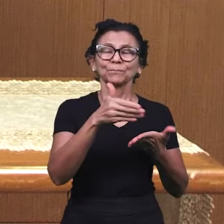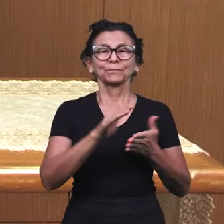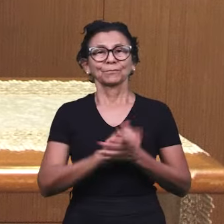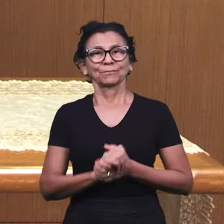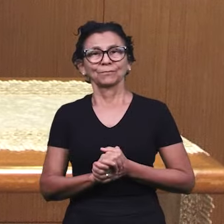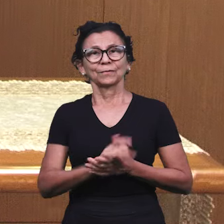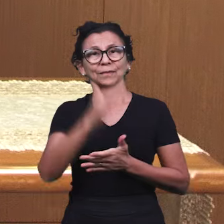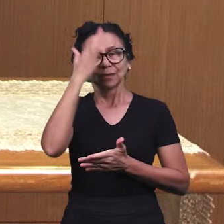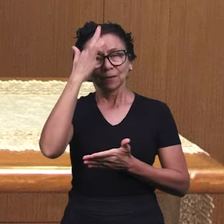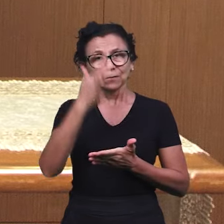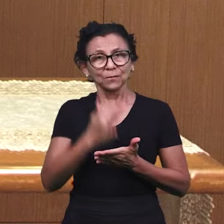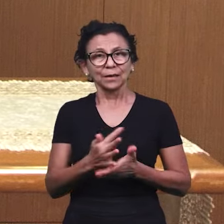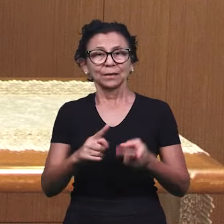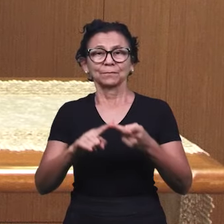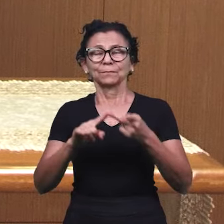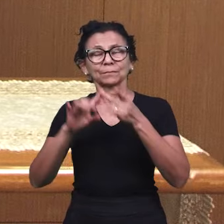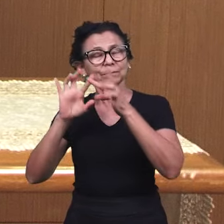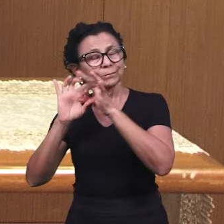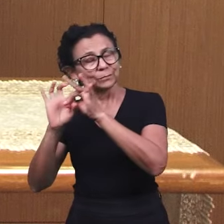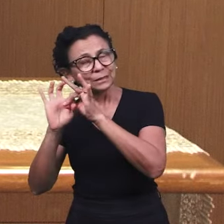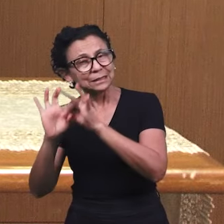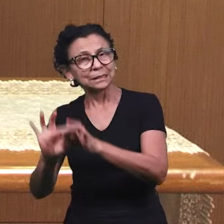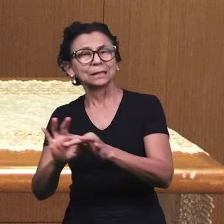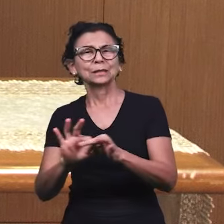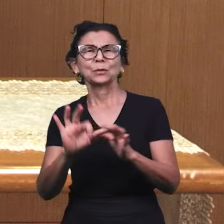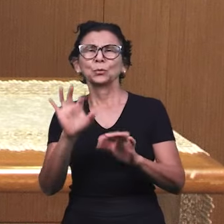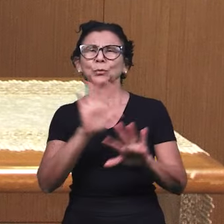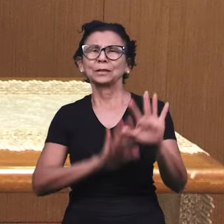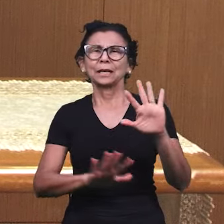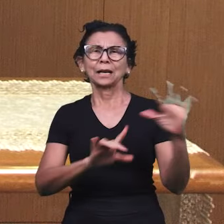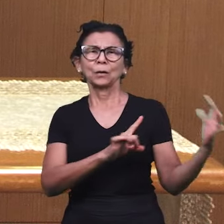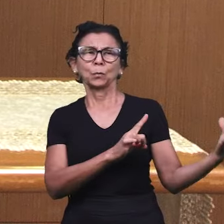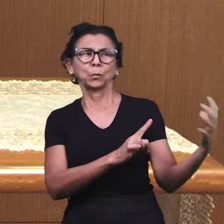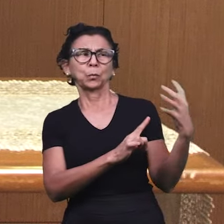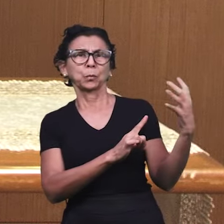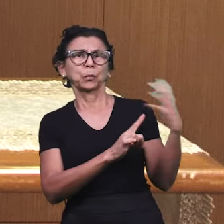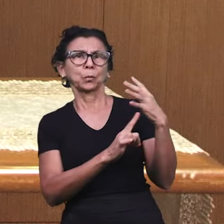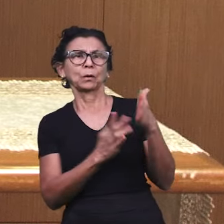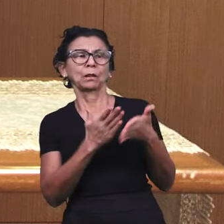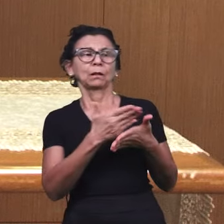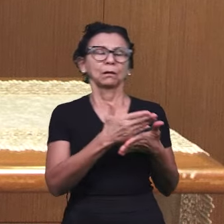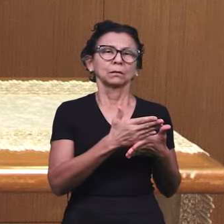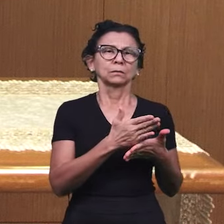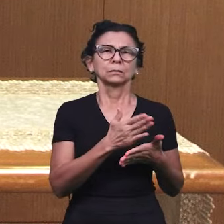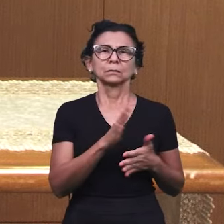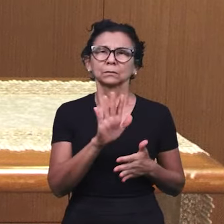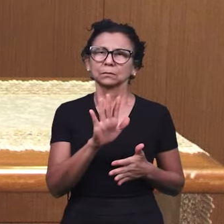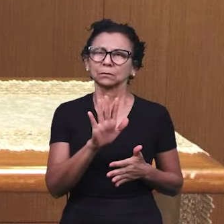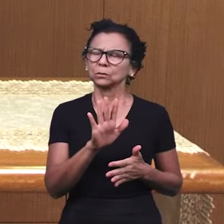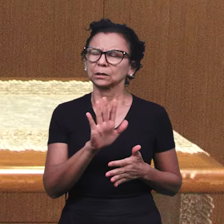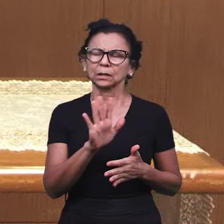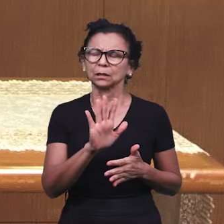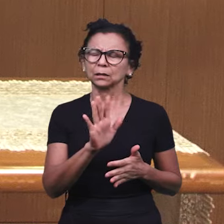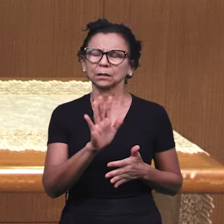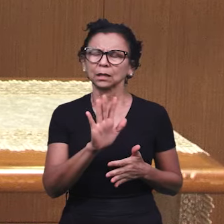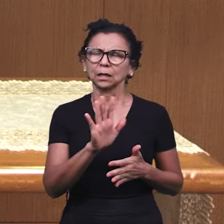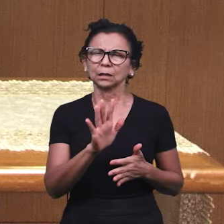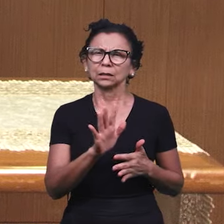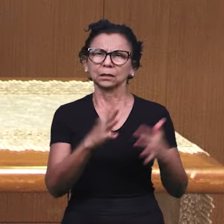Guarda a sua comunhão com o Senhor. Não deixe ninguém tomar a sua comunhão. Ou seja, ninguém,